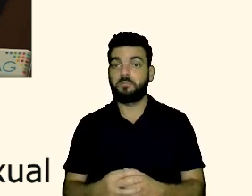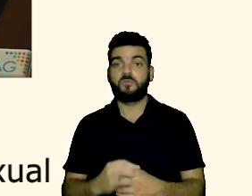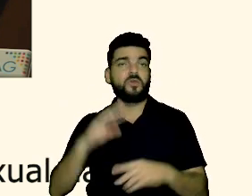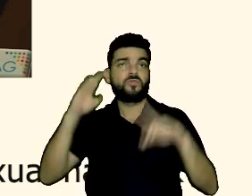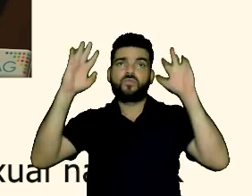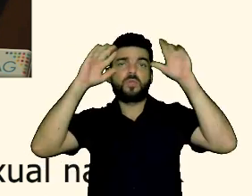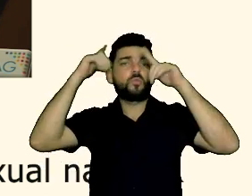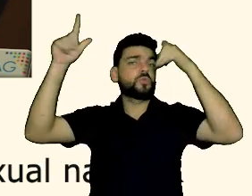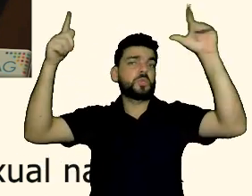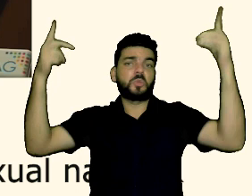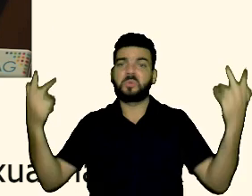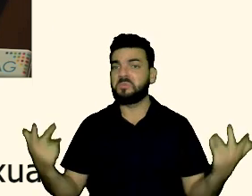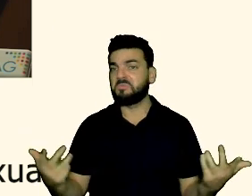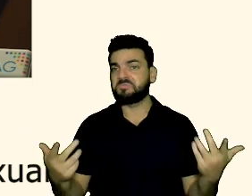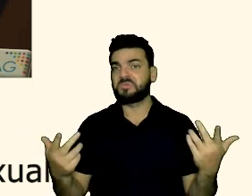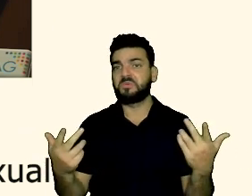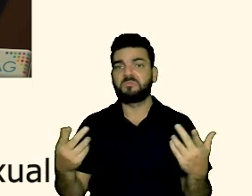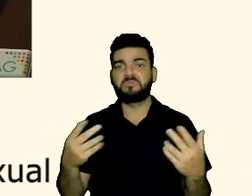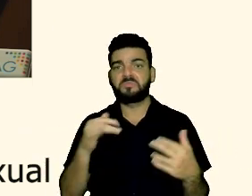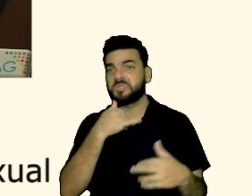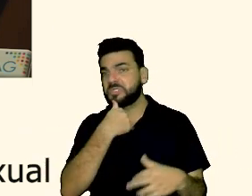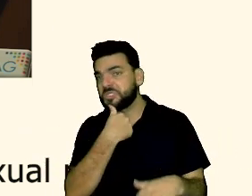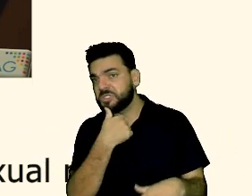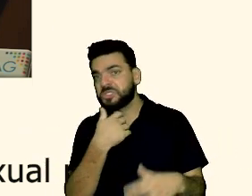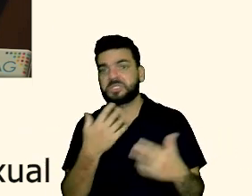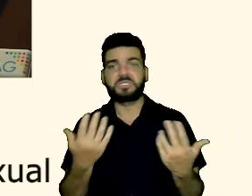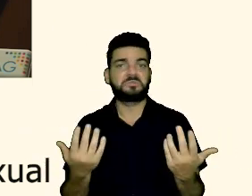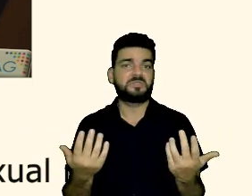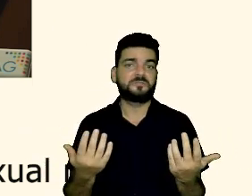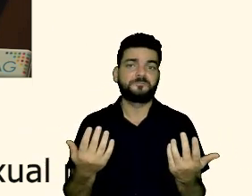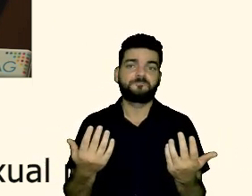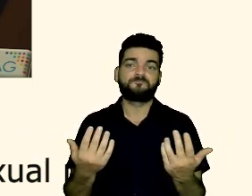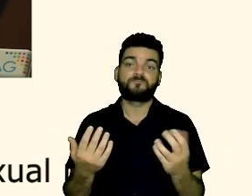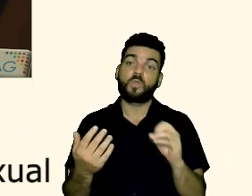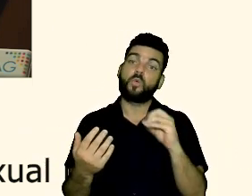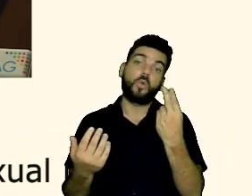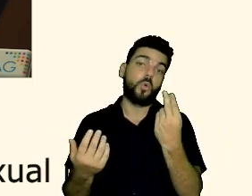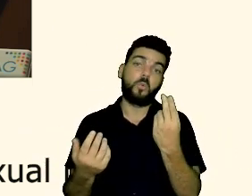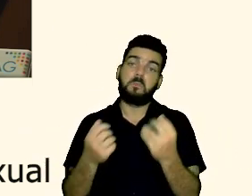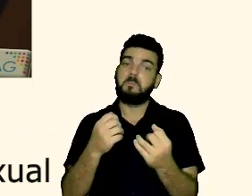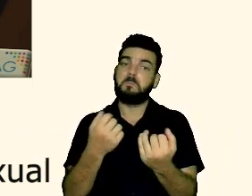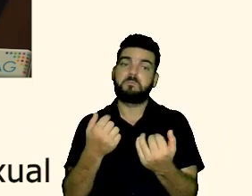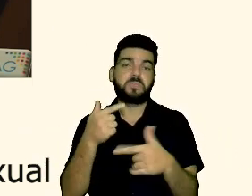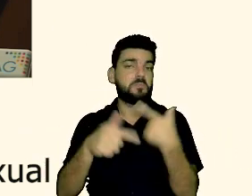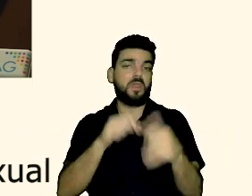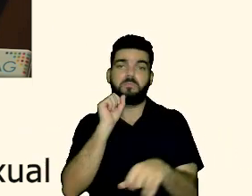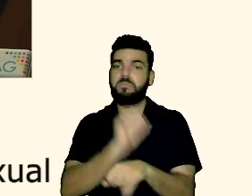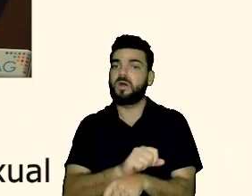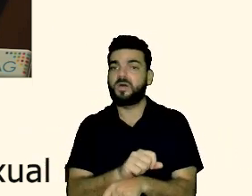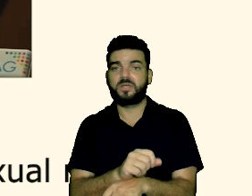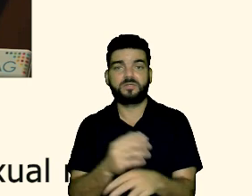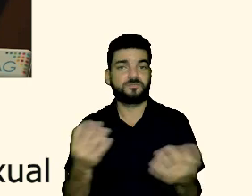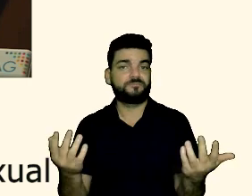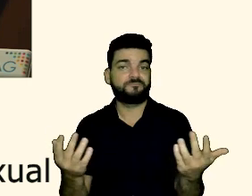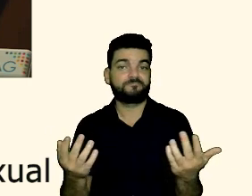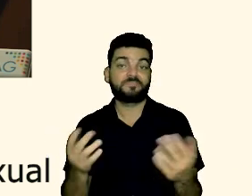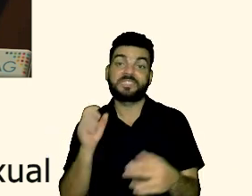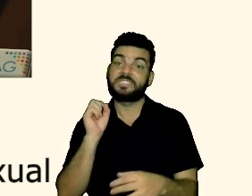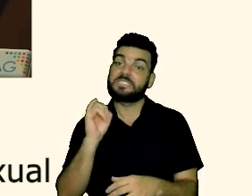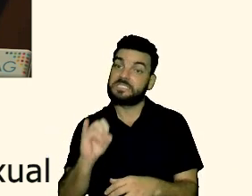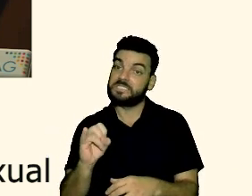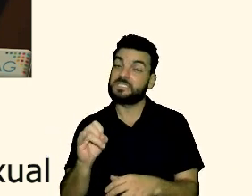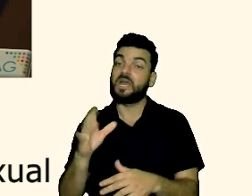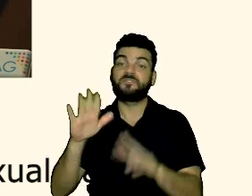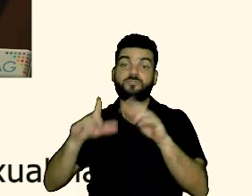Ou entrar por uma pauta de sofrimento que poderia ser prevenida se um líder é bem claro nas suas orientações. Assim